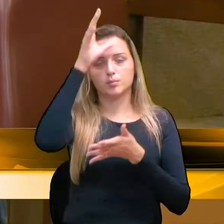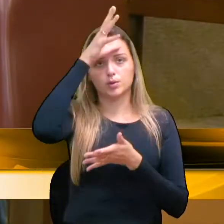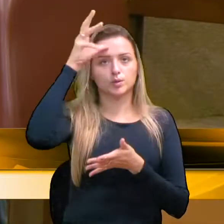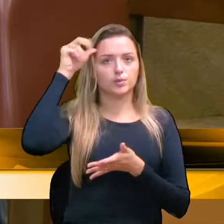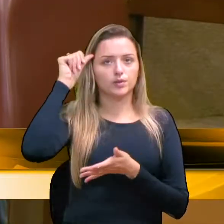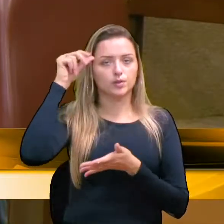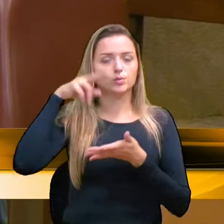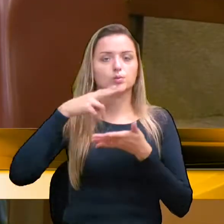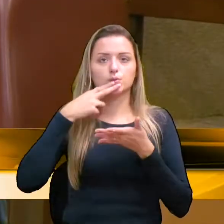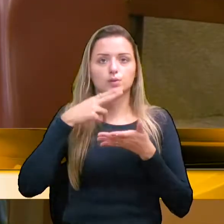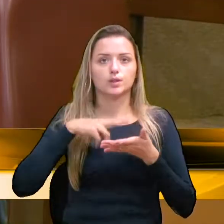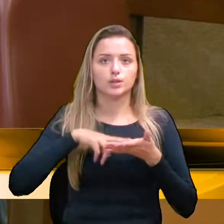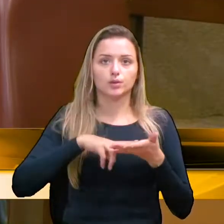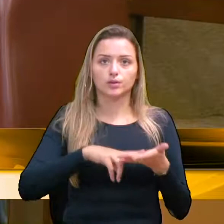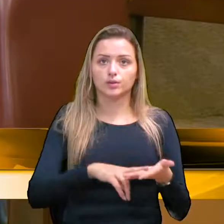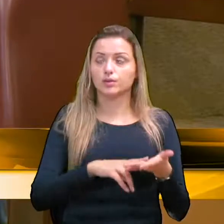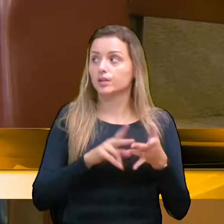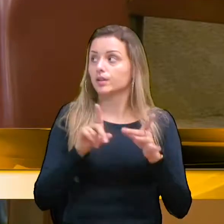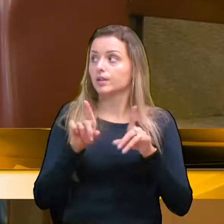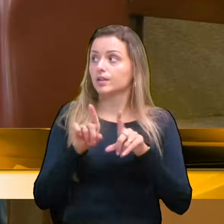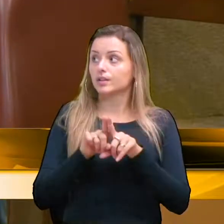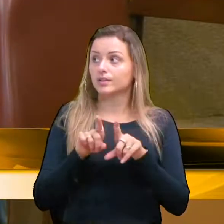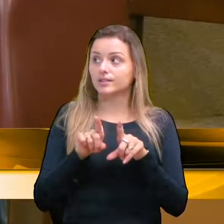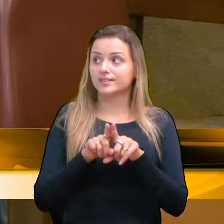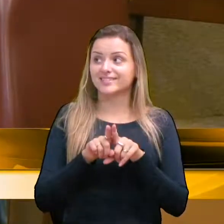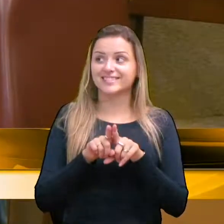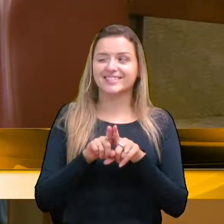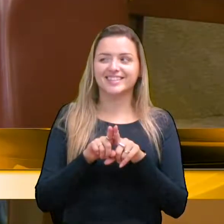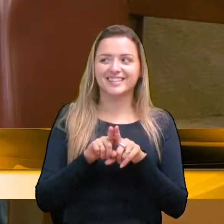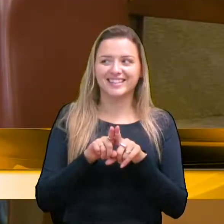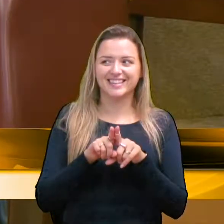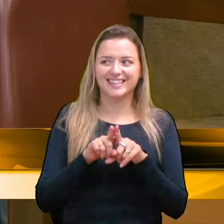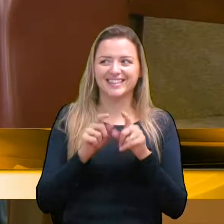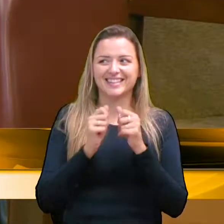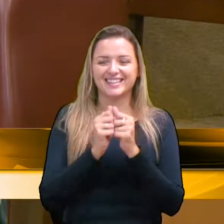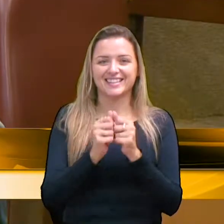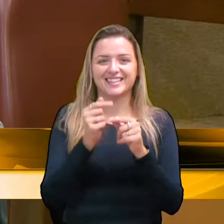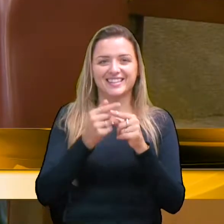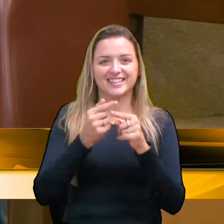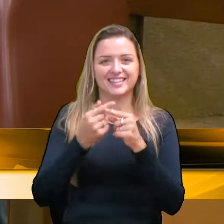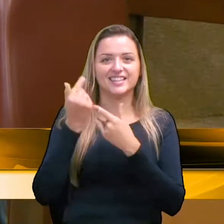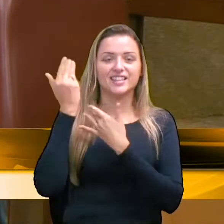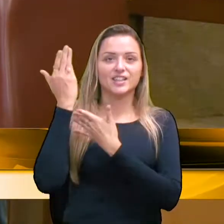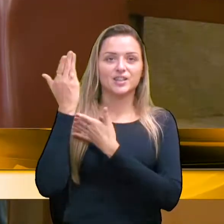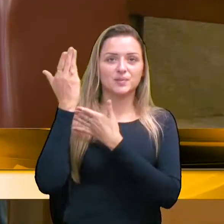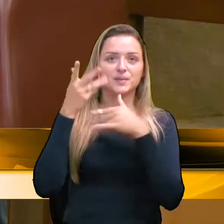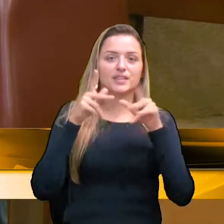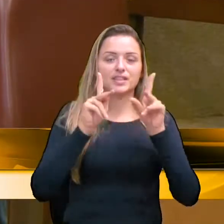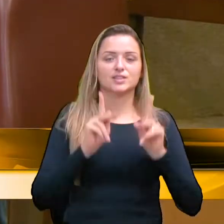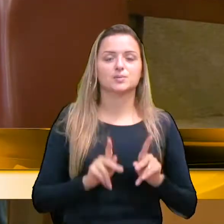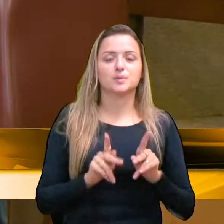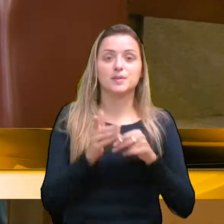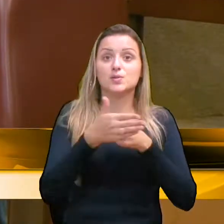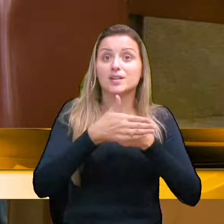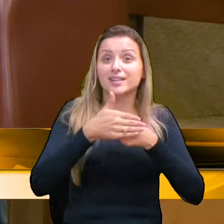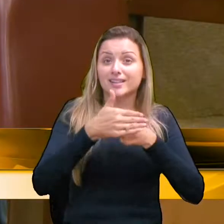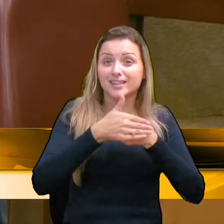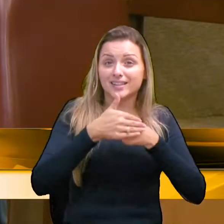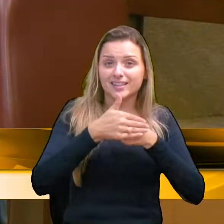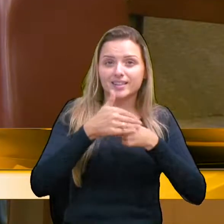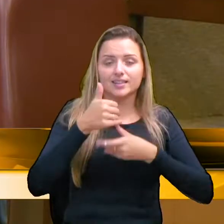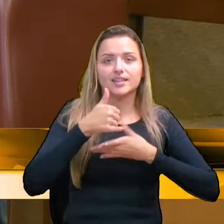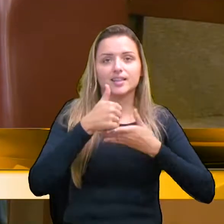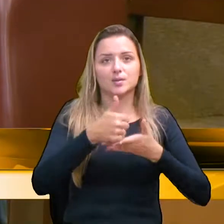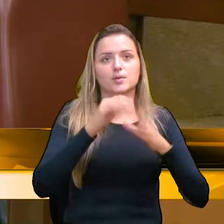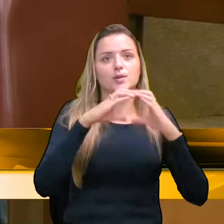correios, e também pelo fato de homenagear uma pessoa que foi muito querida na sua comunidade, né, e a gente tem